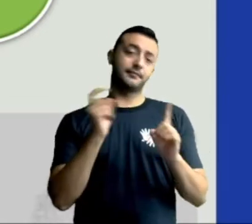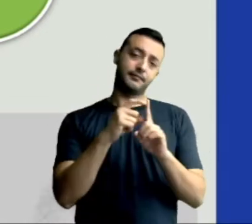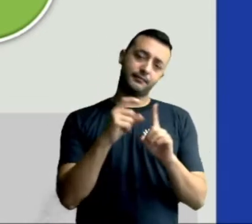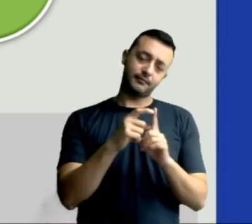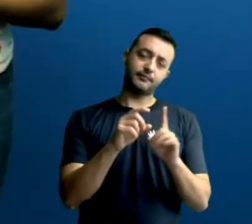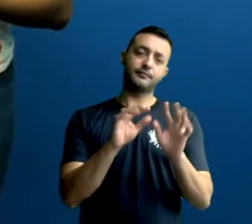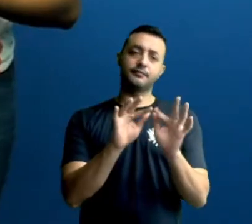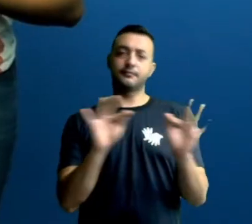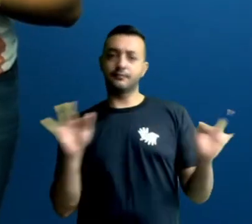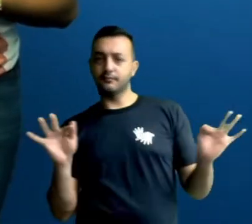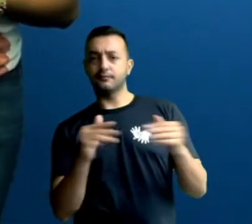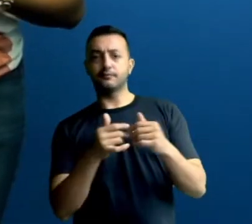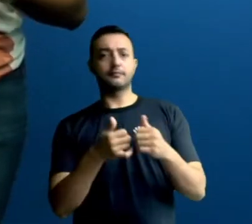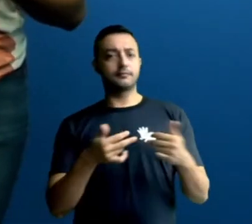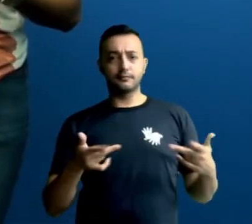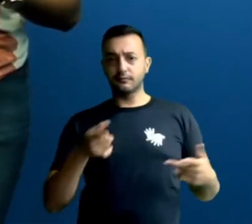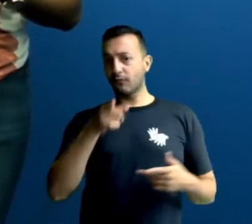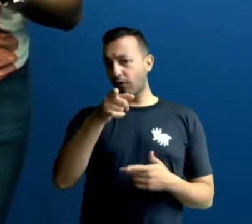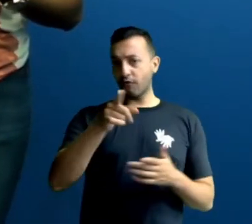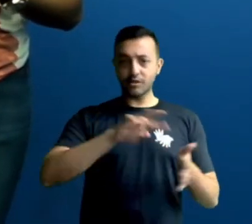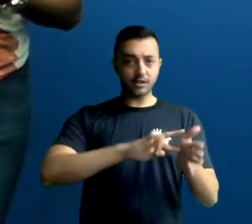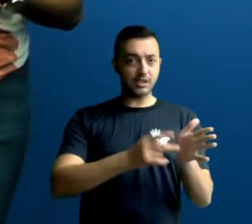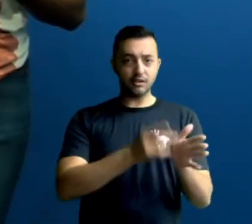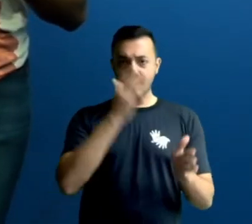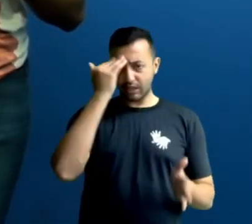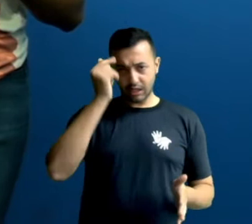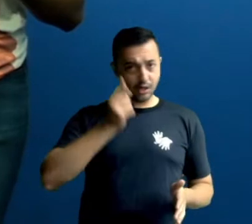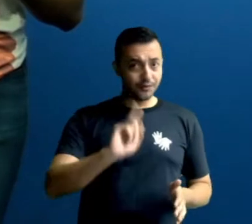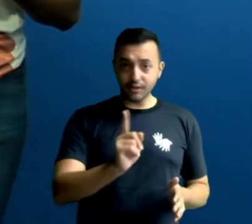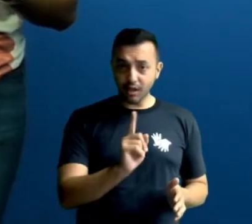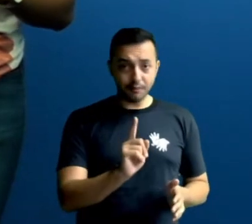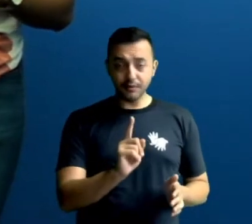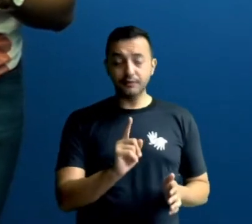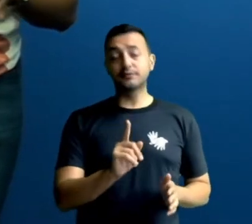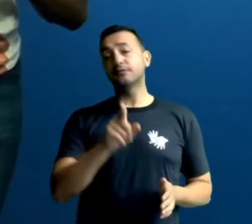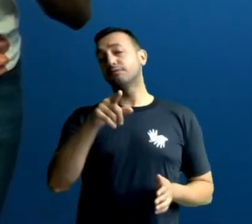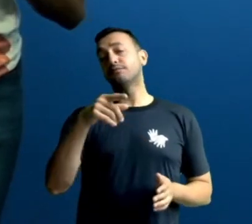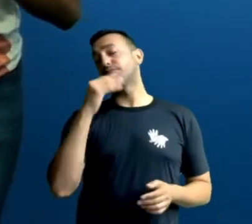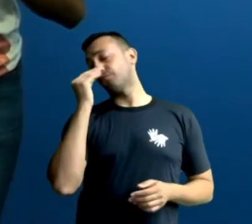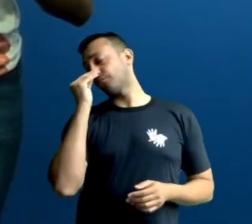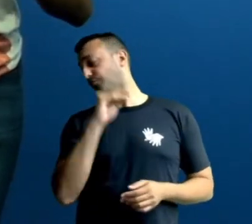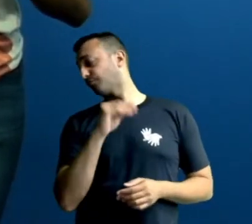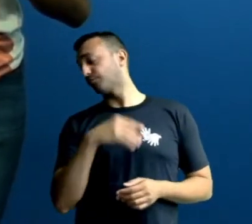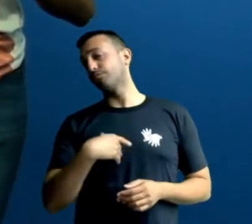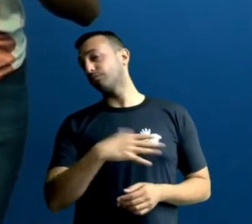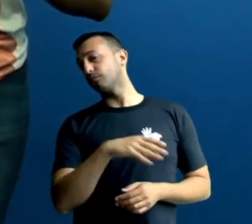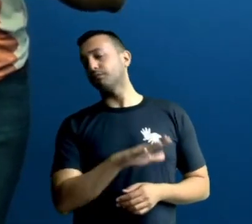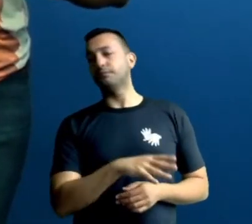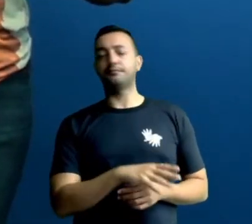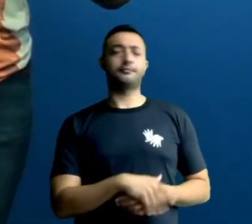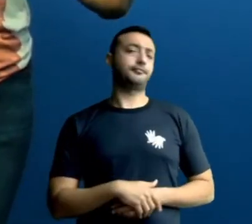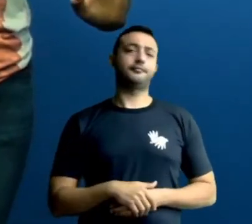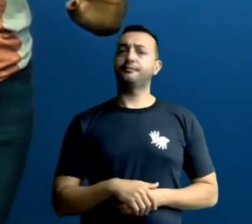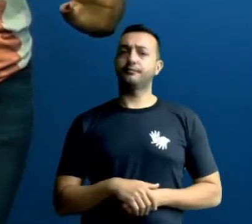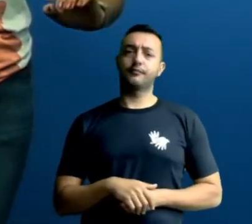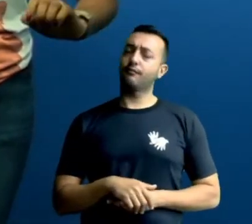até frases que você não saiba o significado, nunca deixa aquela palavra ou aquela frase de lado. Não,